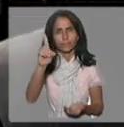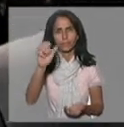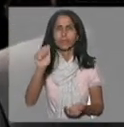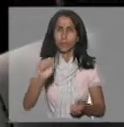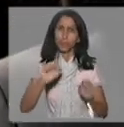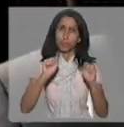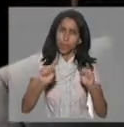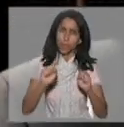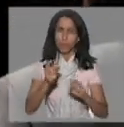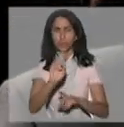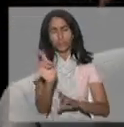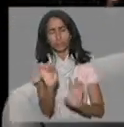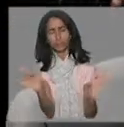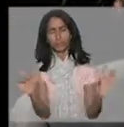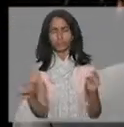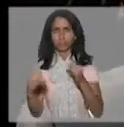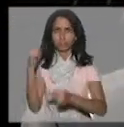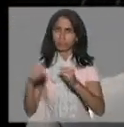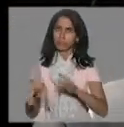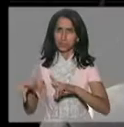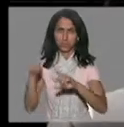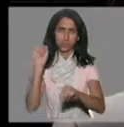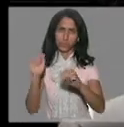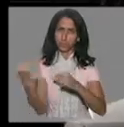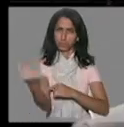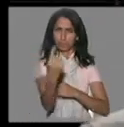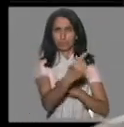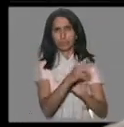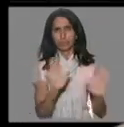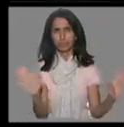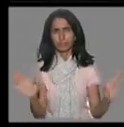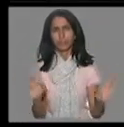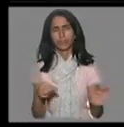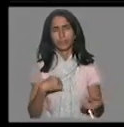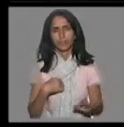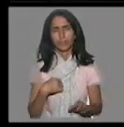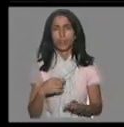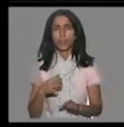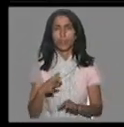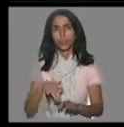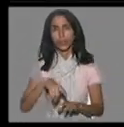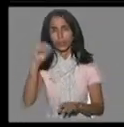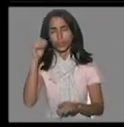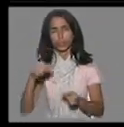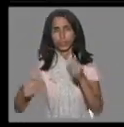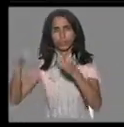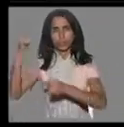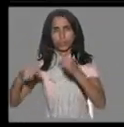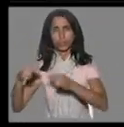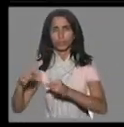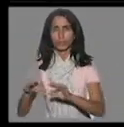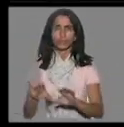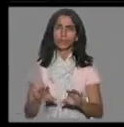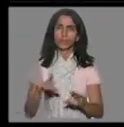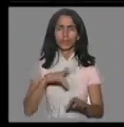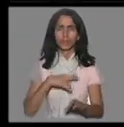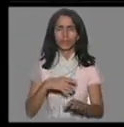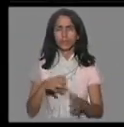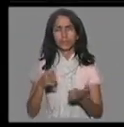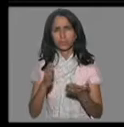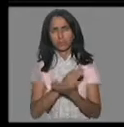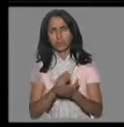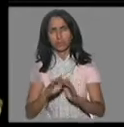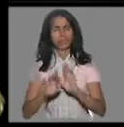ou não ter um papel político. Isso é uma escolha, né, de cada um. Eu fiz um caminho que é político. Tem gente que é completamente desligada